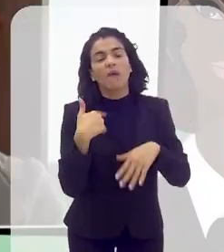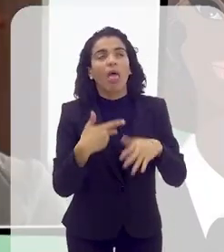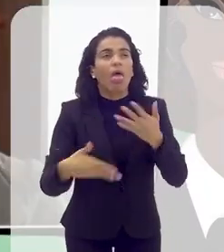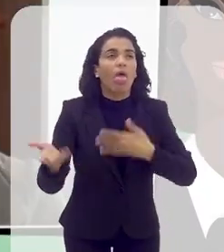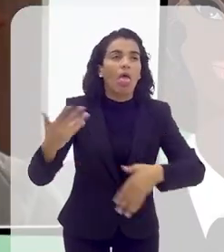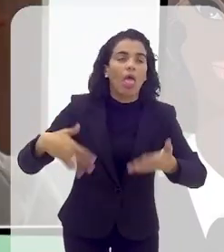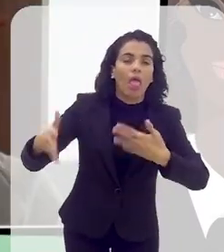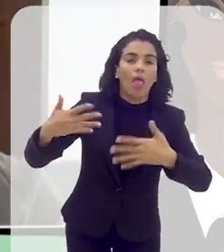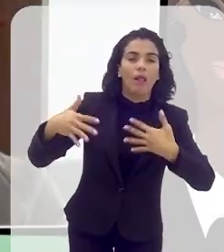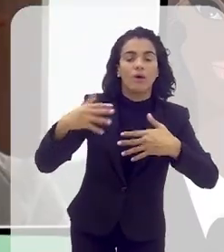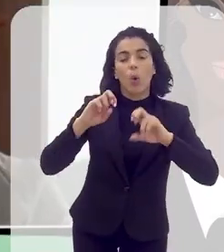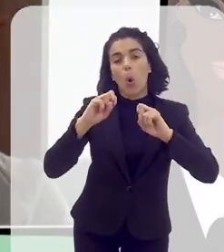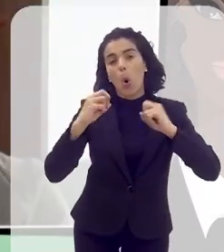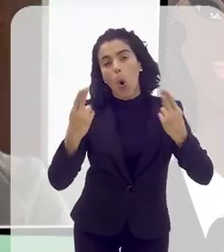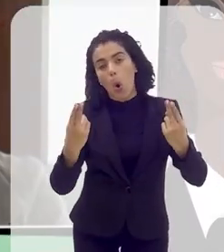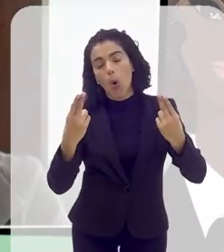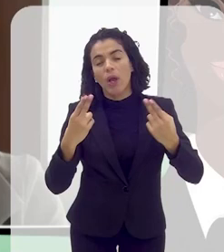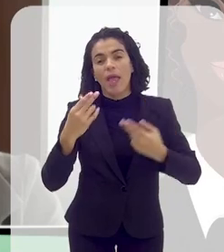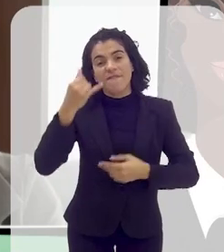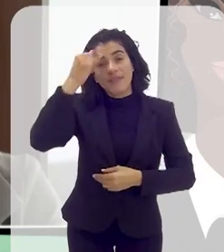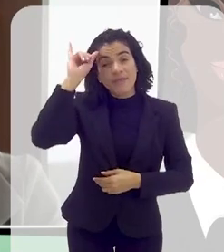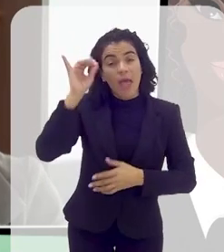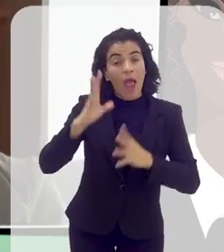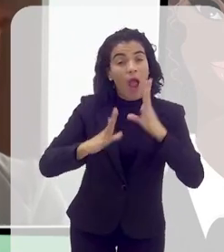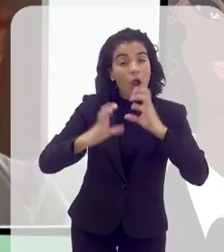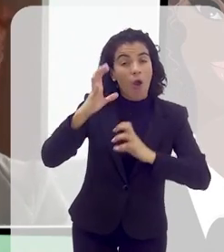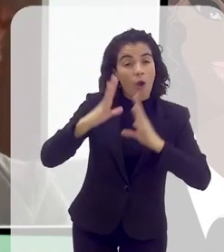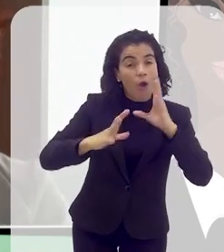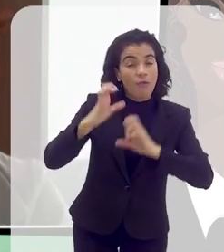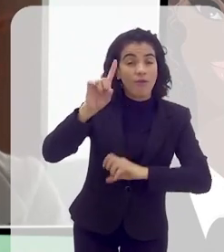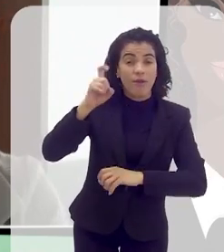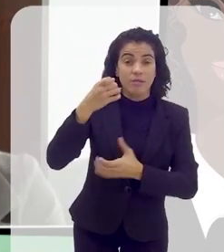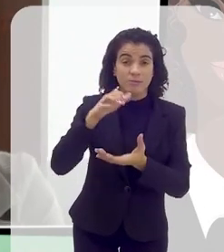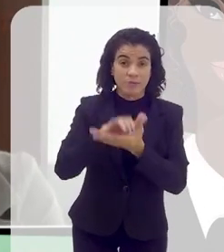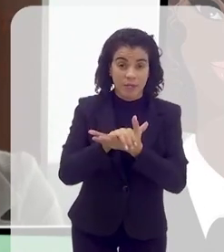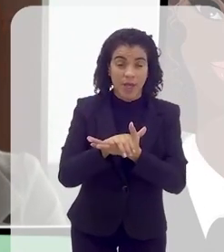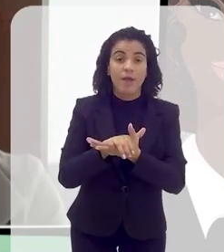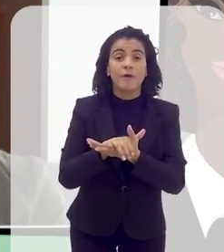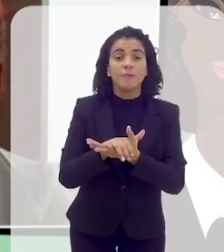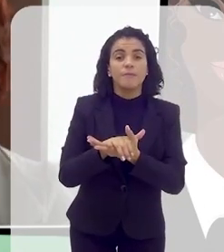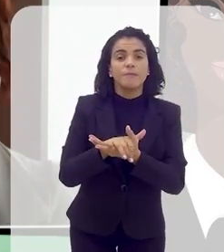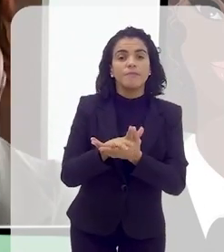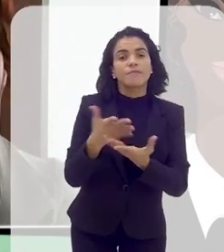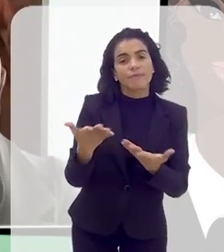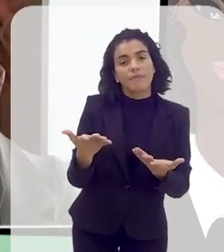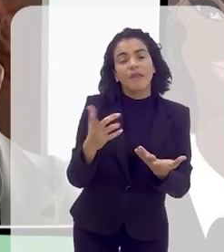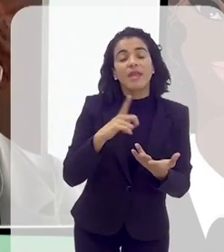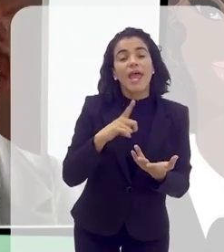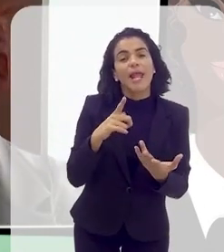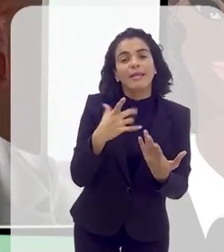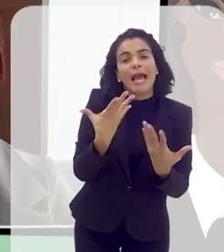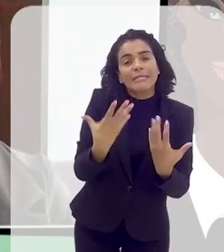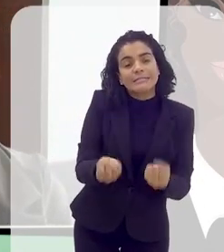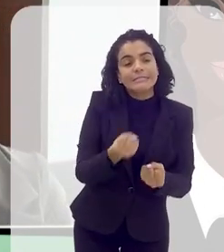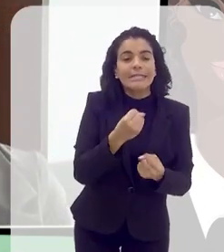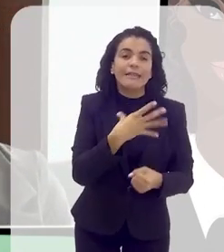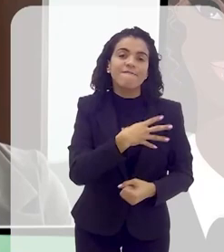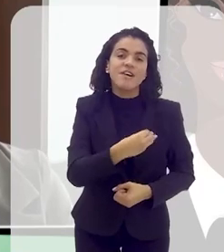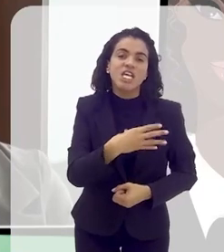querem muitas vezes lidar, né? Ou evitar conflitos com a ex-mulher e acaba havendo uma